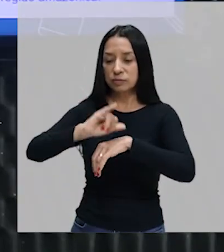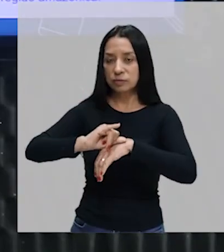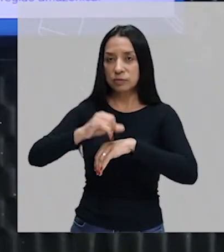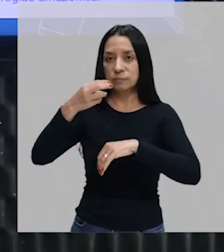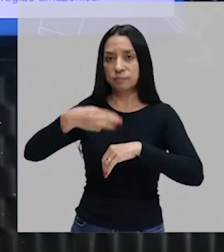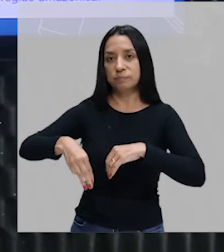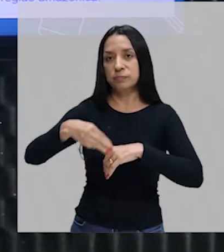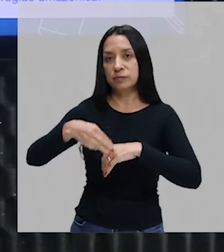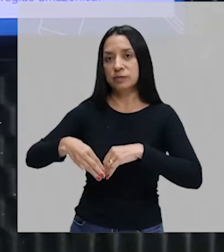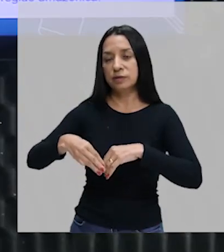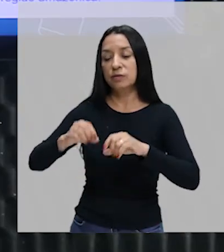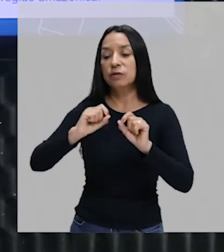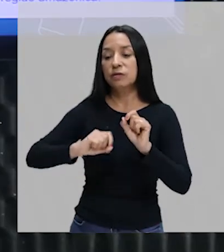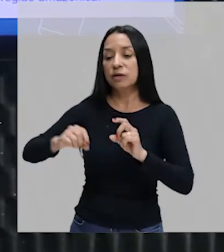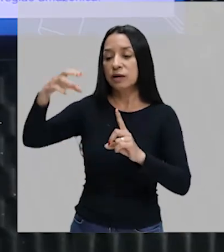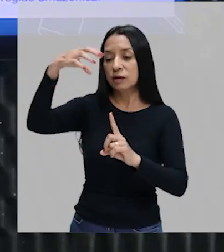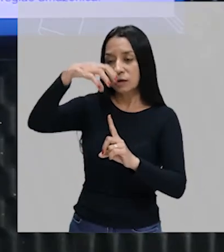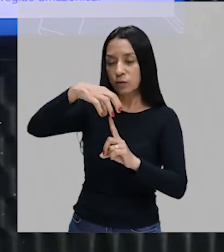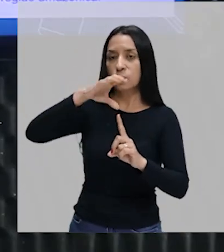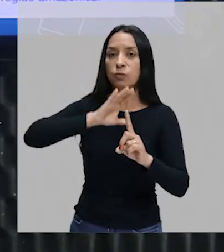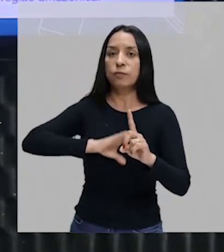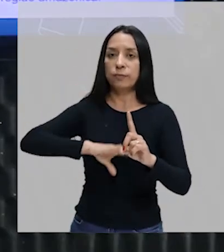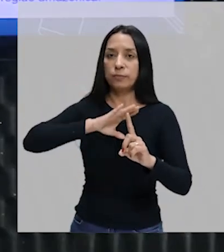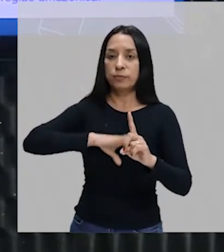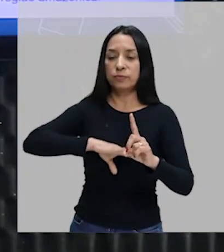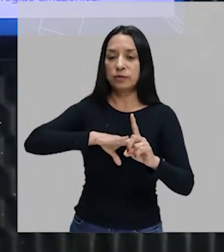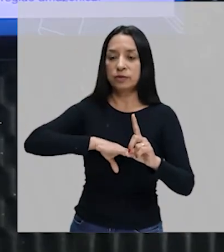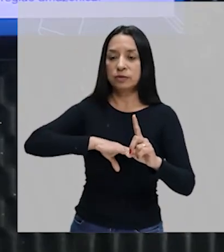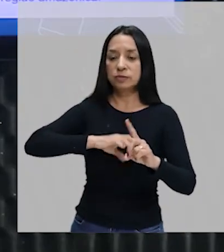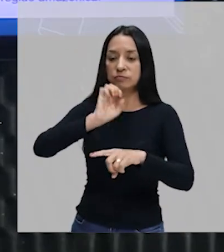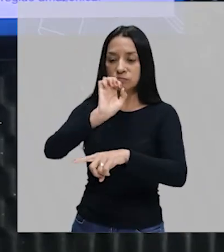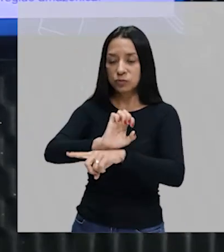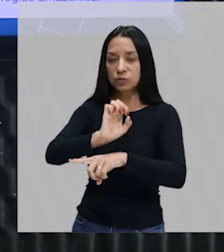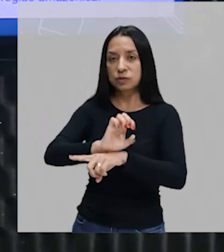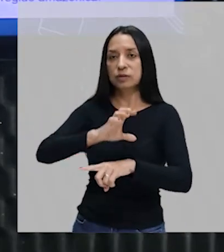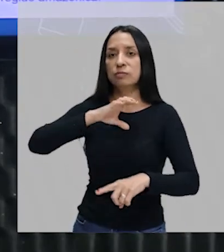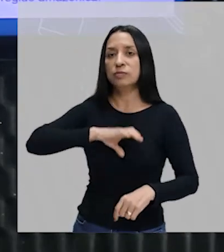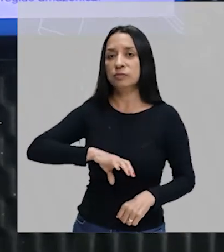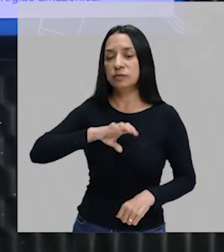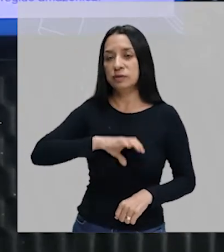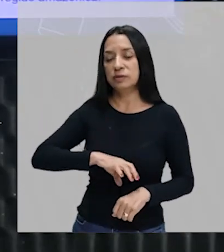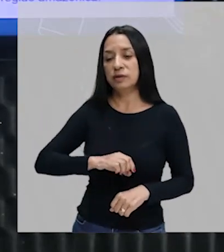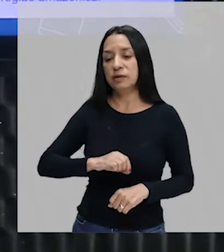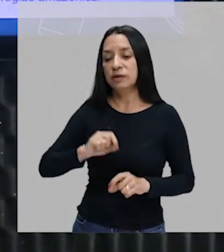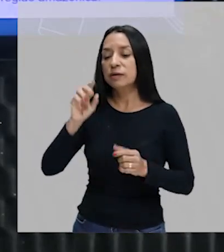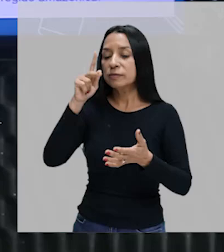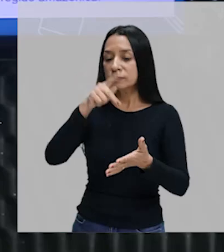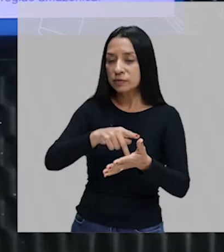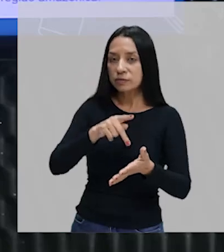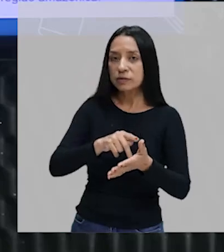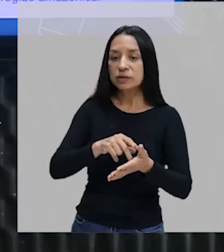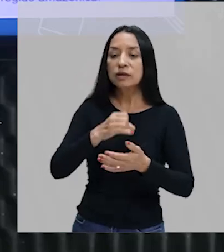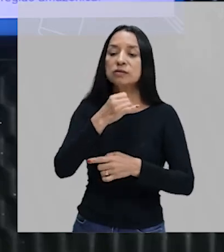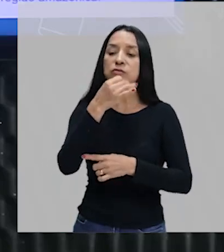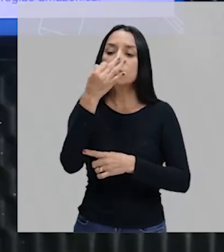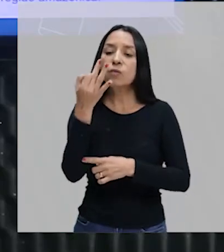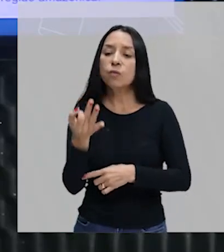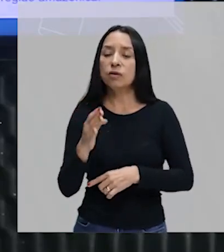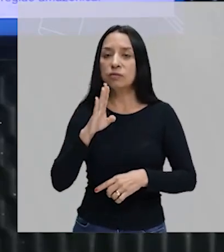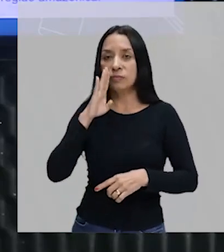Maranhão é a coroa portuguesa, é o Estado português. Então, na verdade, quais são os